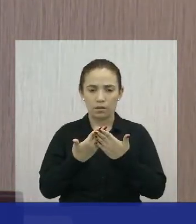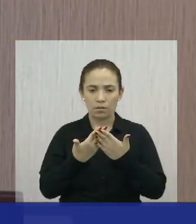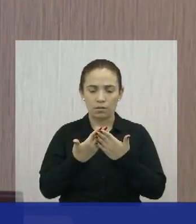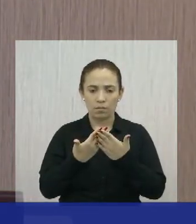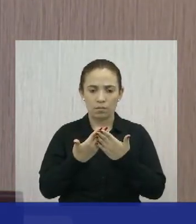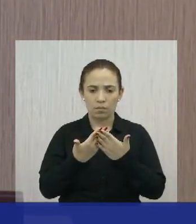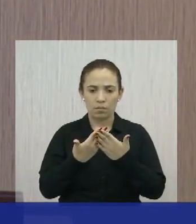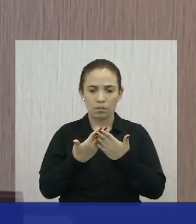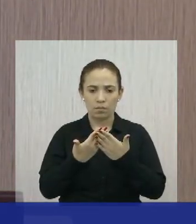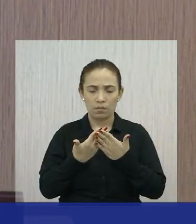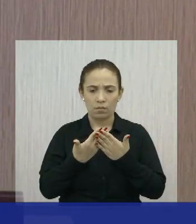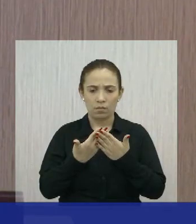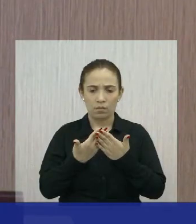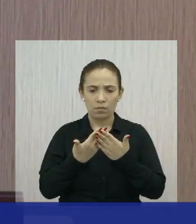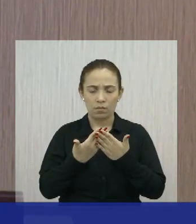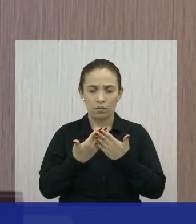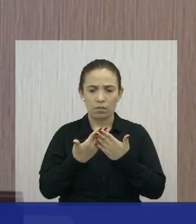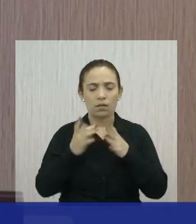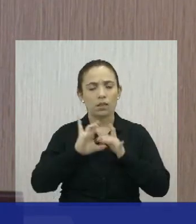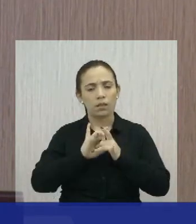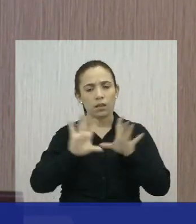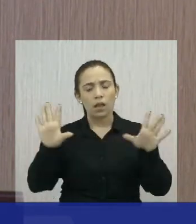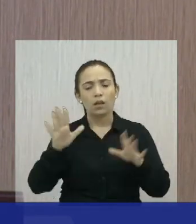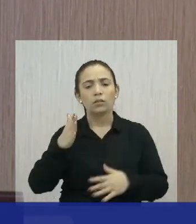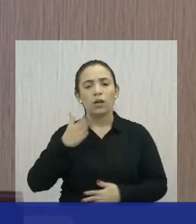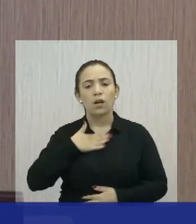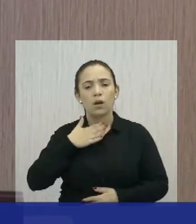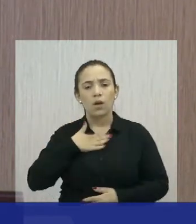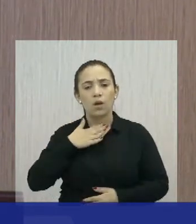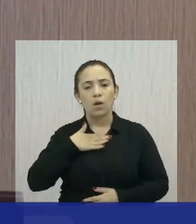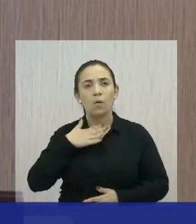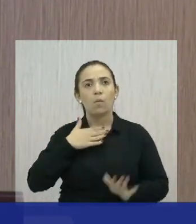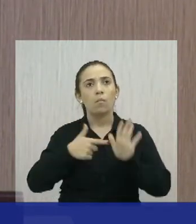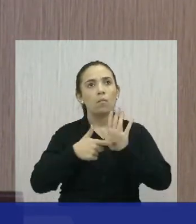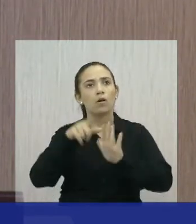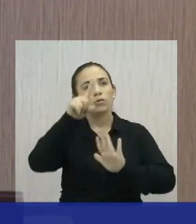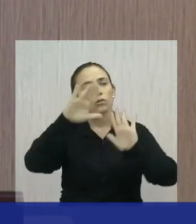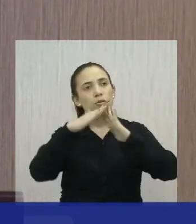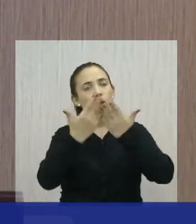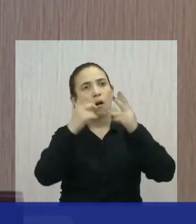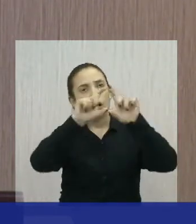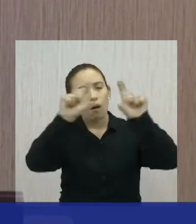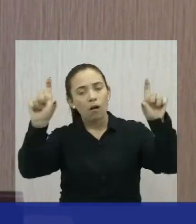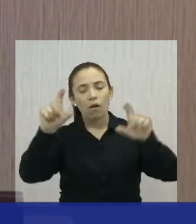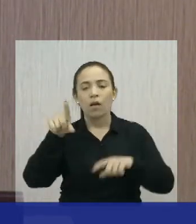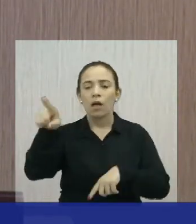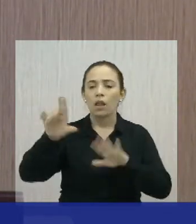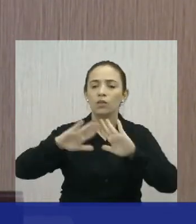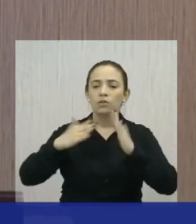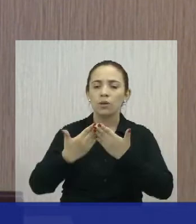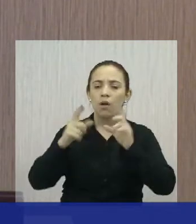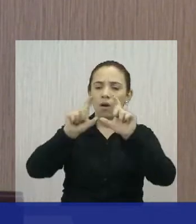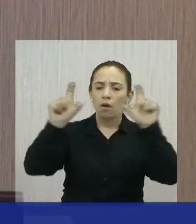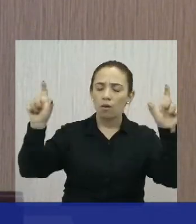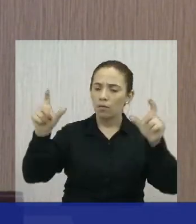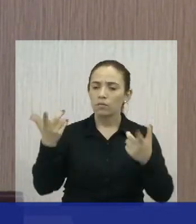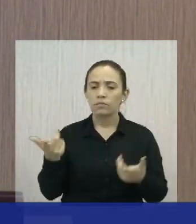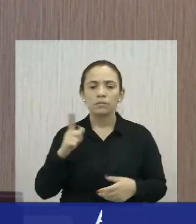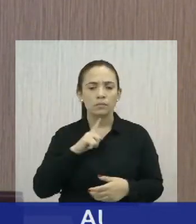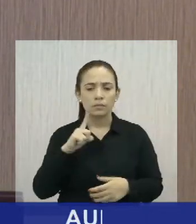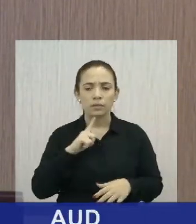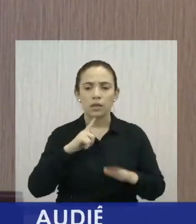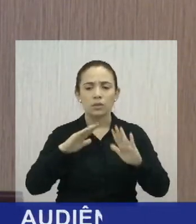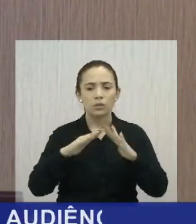se regulamente, mas se permita que eu diga que ali é o colégio, que aquela ali é aquela outra escola, como o faz as